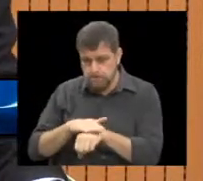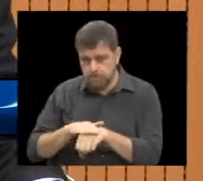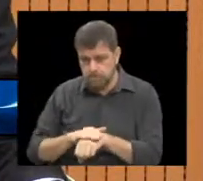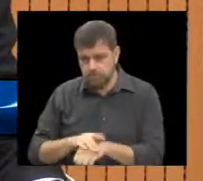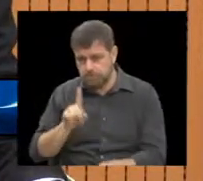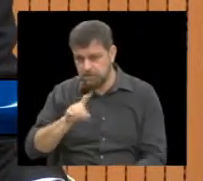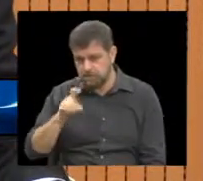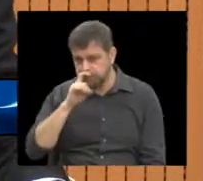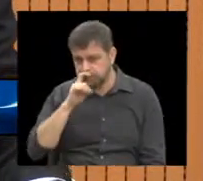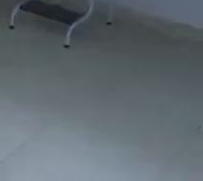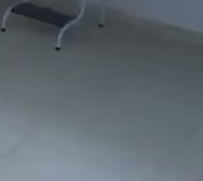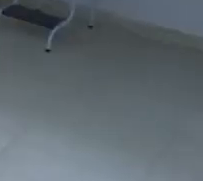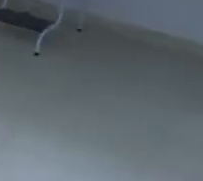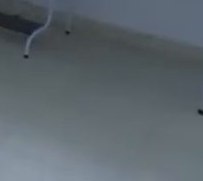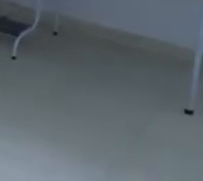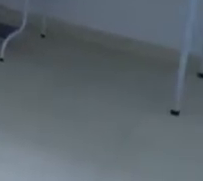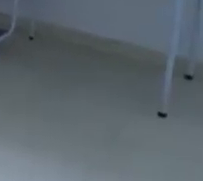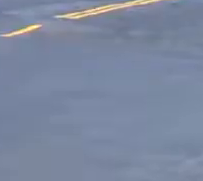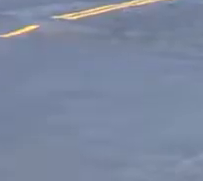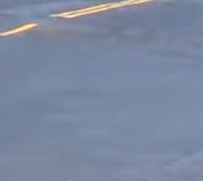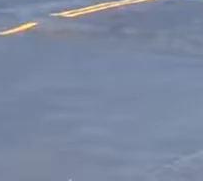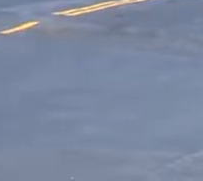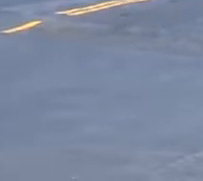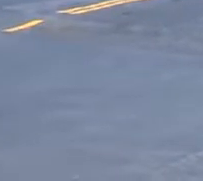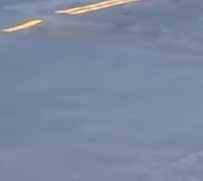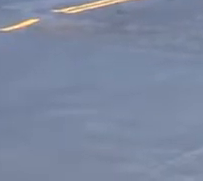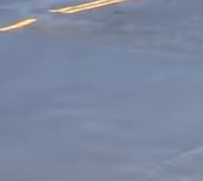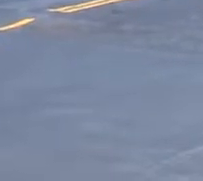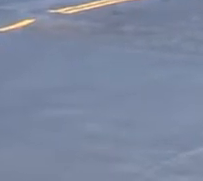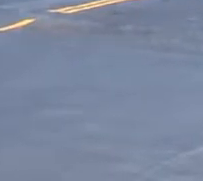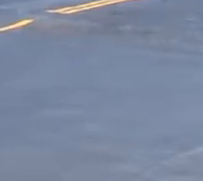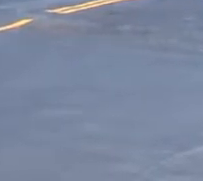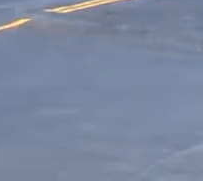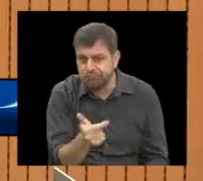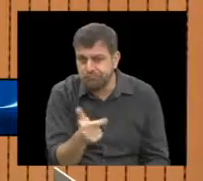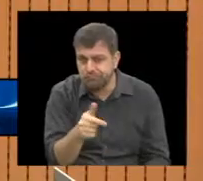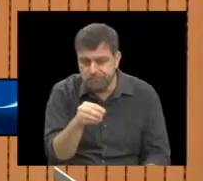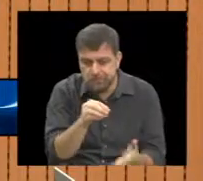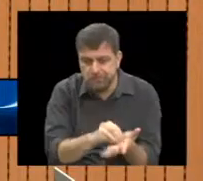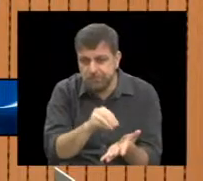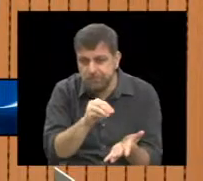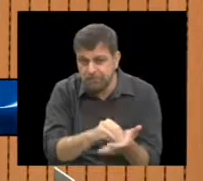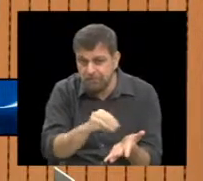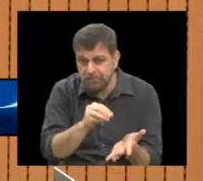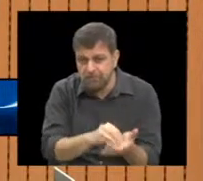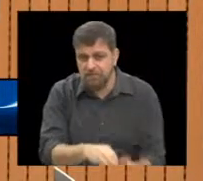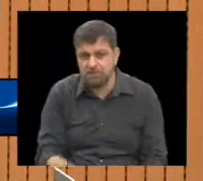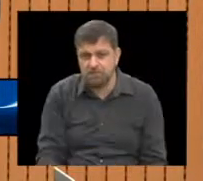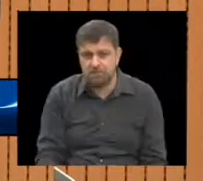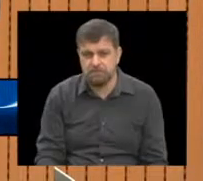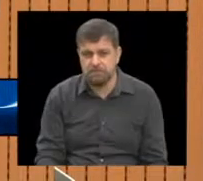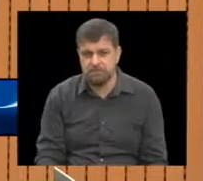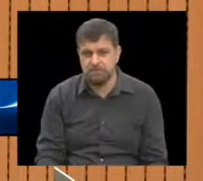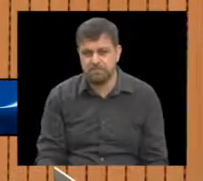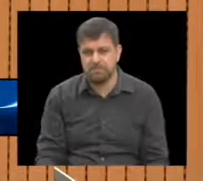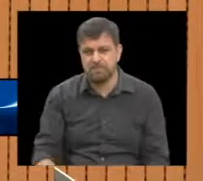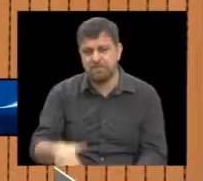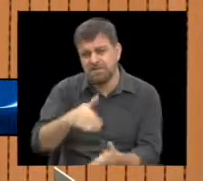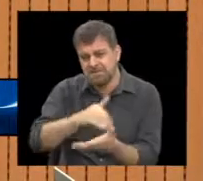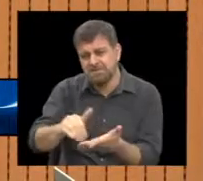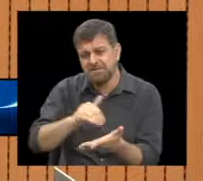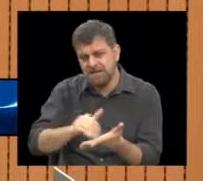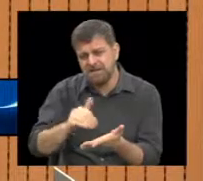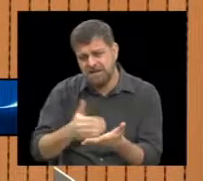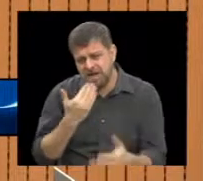da câmara de campinas para falar sobre a falta de médicos naquela unidade e também falar com o secretário para que